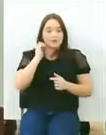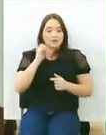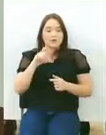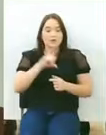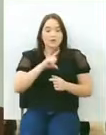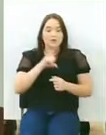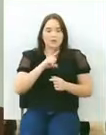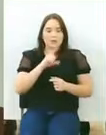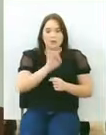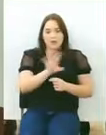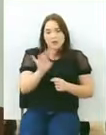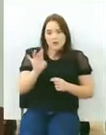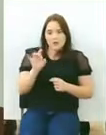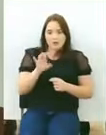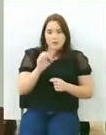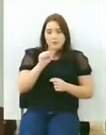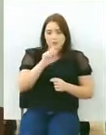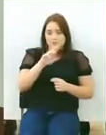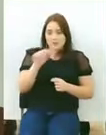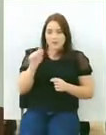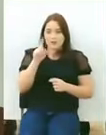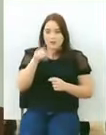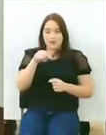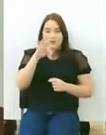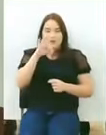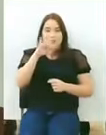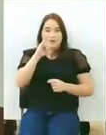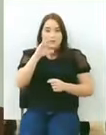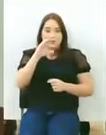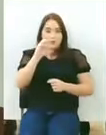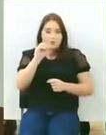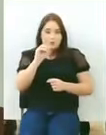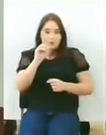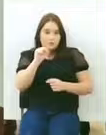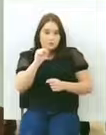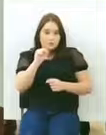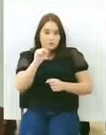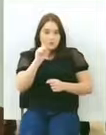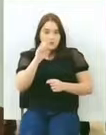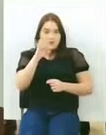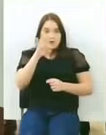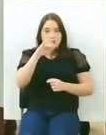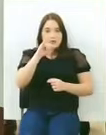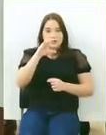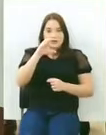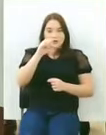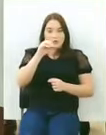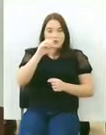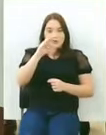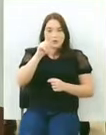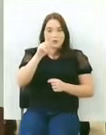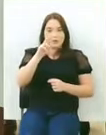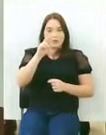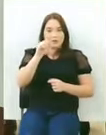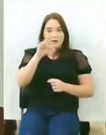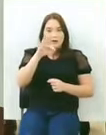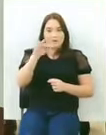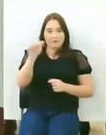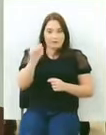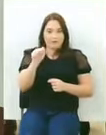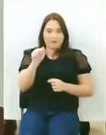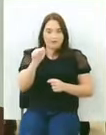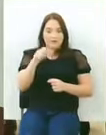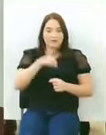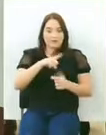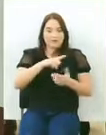Será que nós somos tipos de Cristo? Ele pode, com uma pinça, pegar cada um de nós, nos